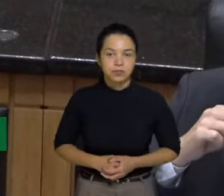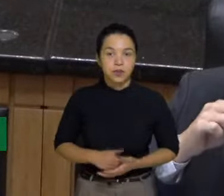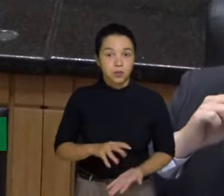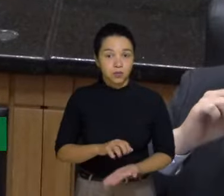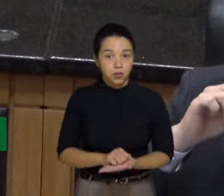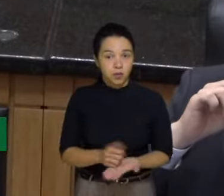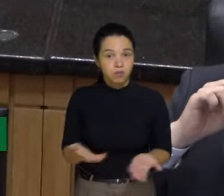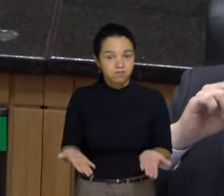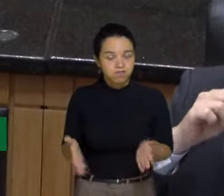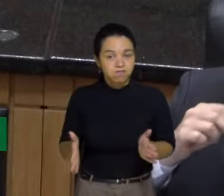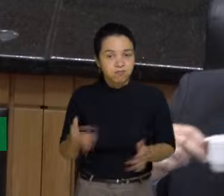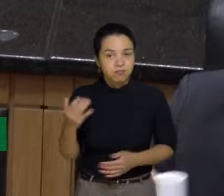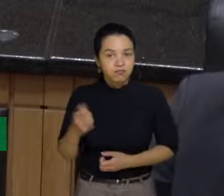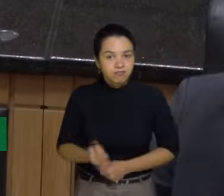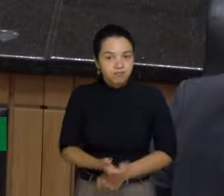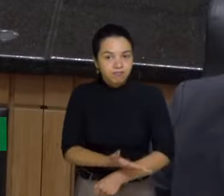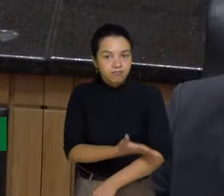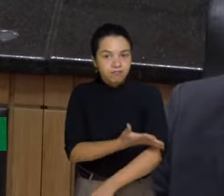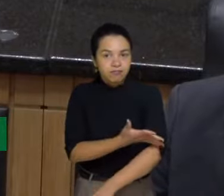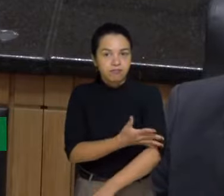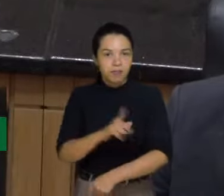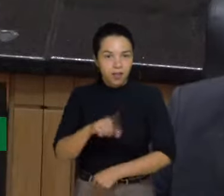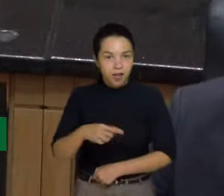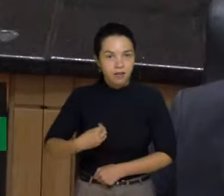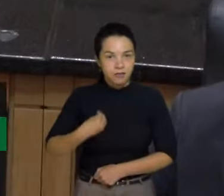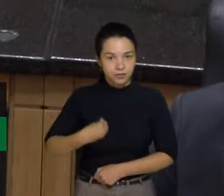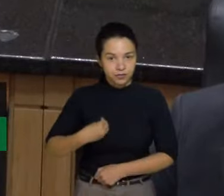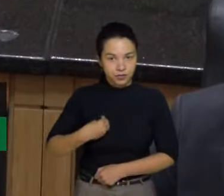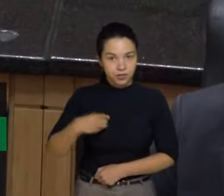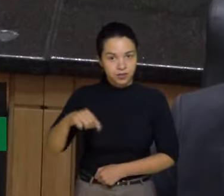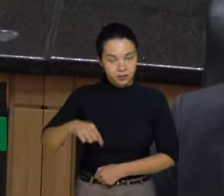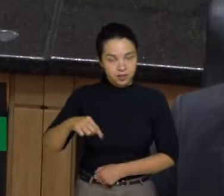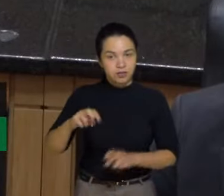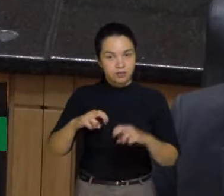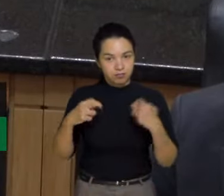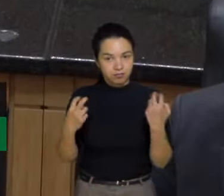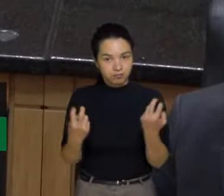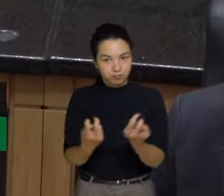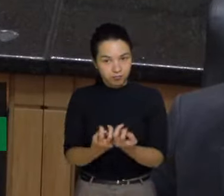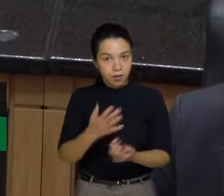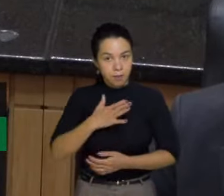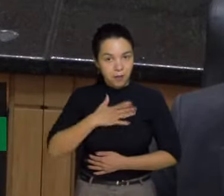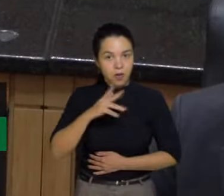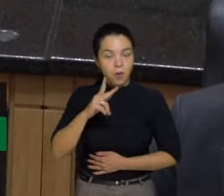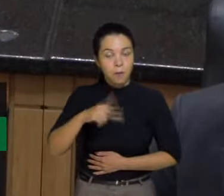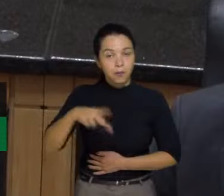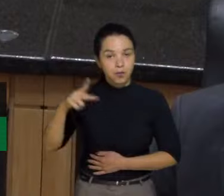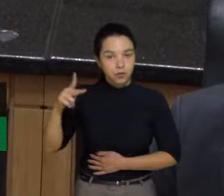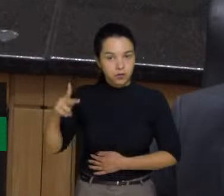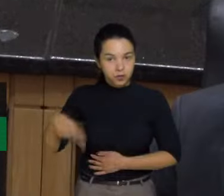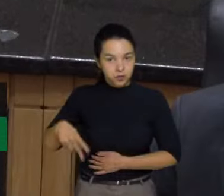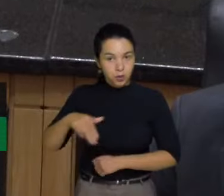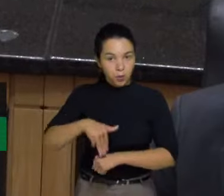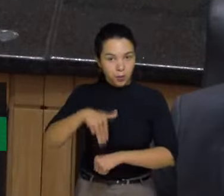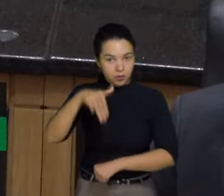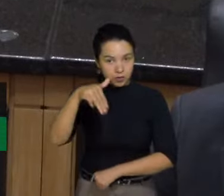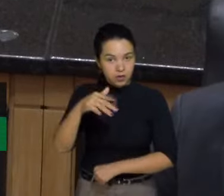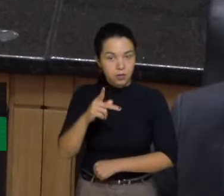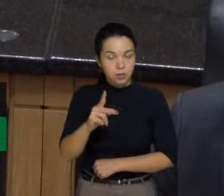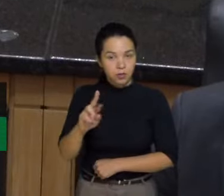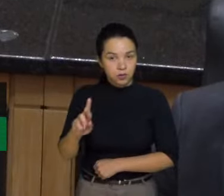muito emocionante, que é a presença entre nós aqui no plenário da Assembleia do meu professor de mestrado, o professor